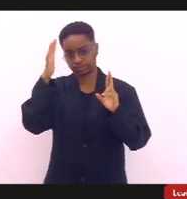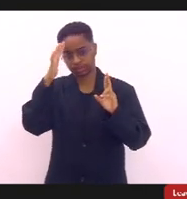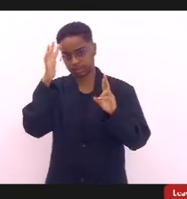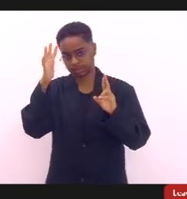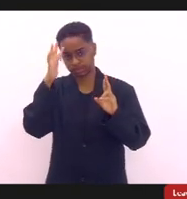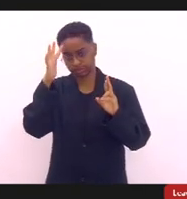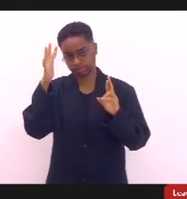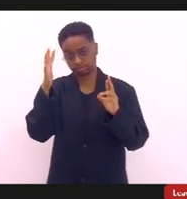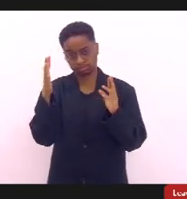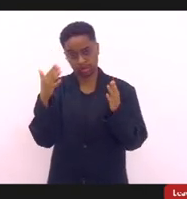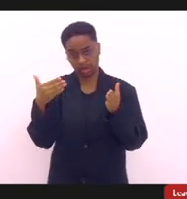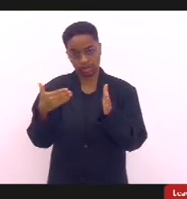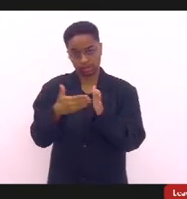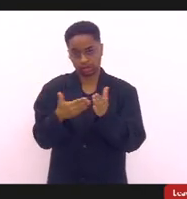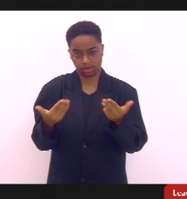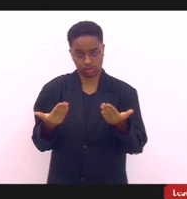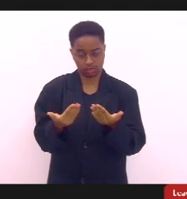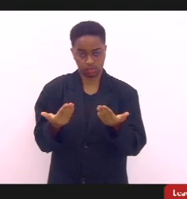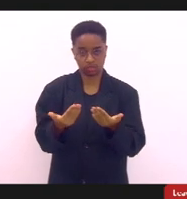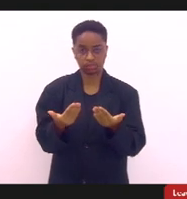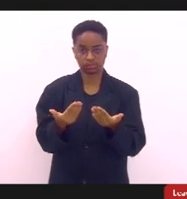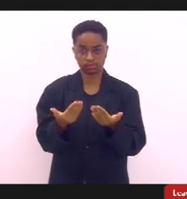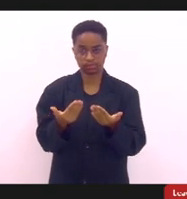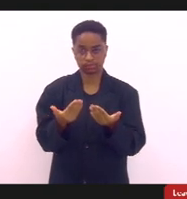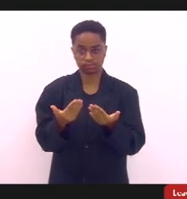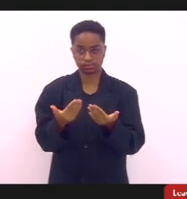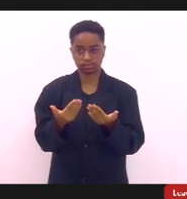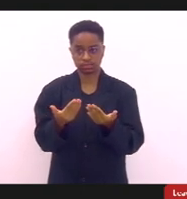até então, né, criada